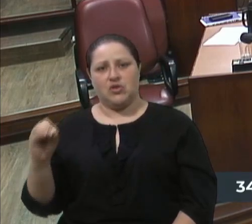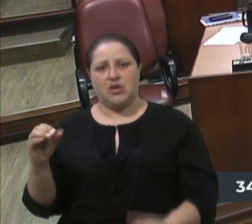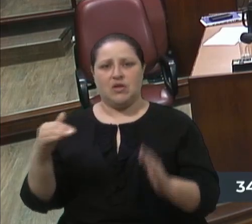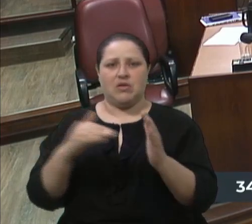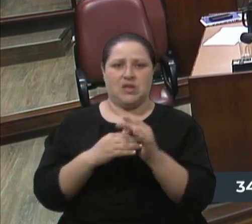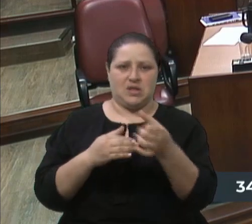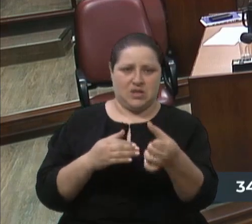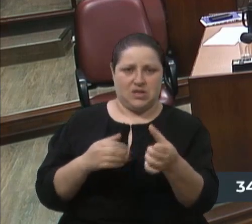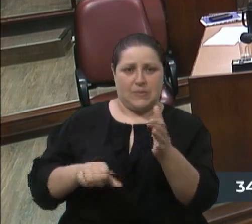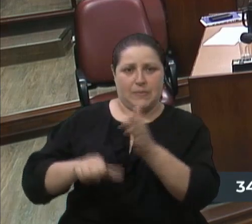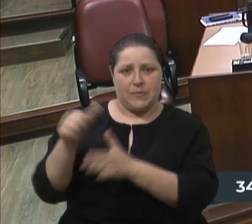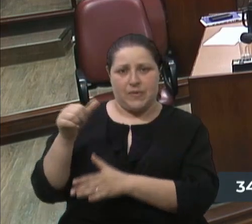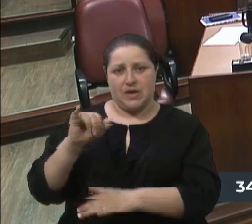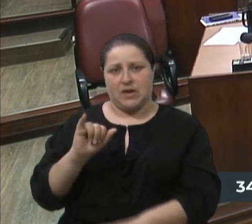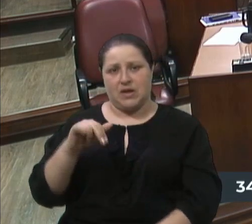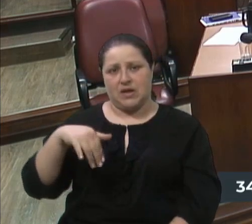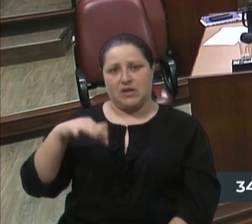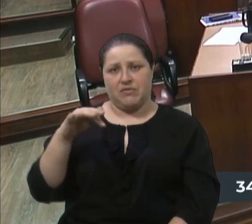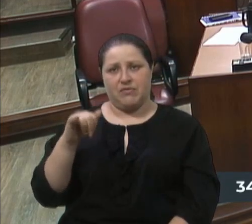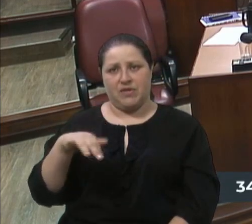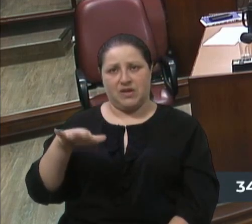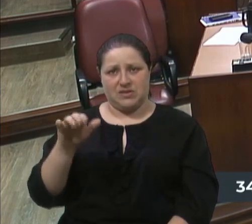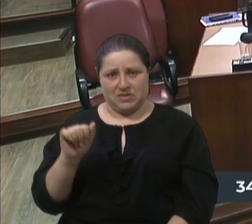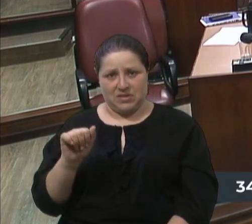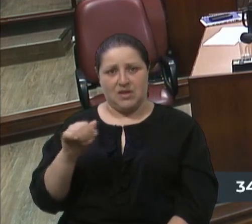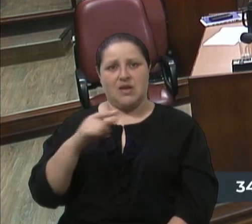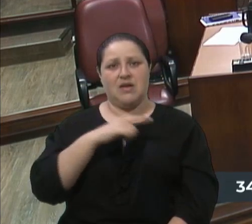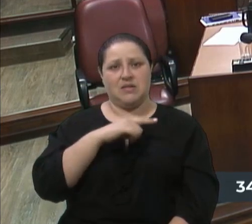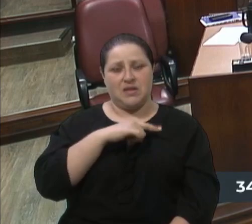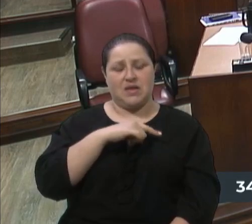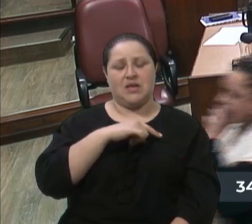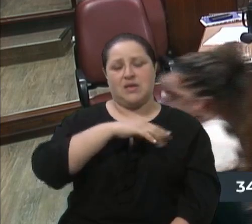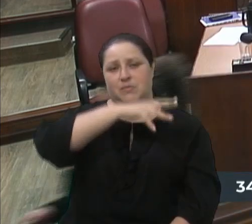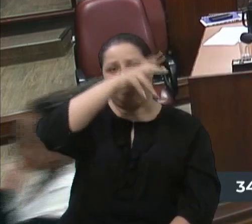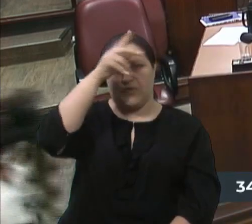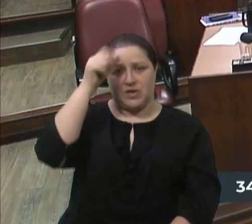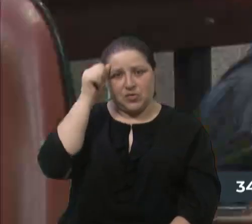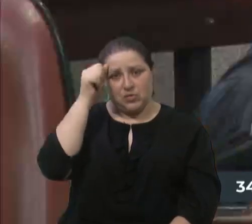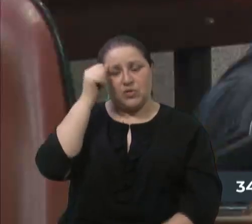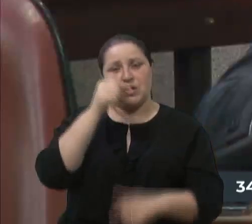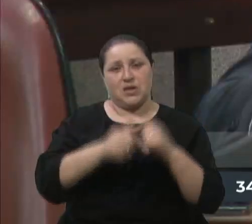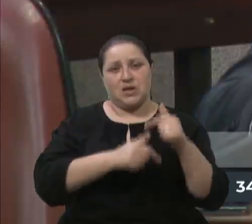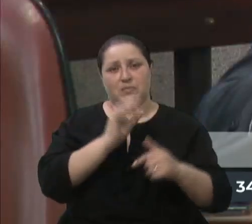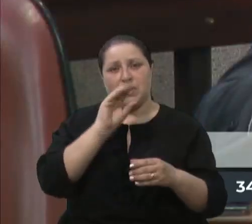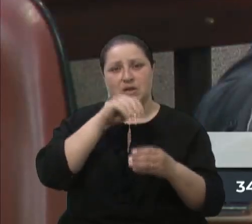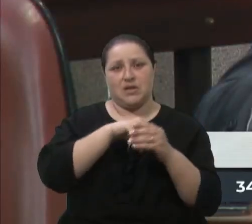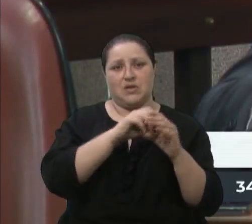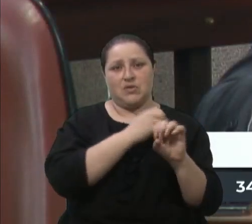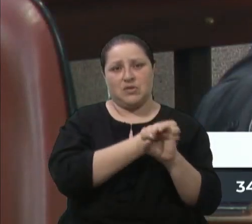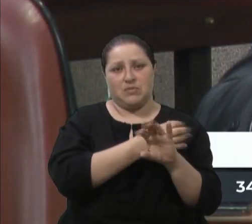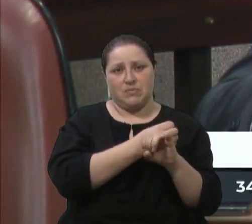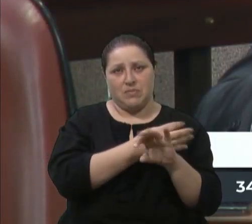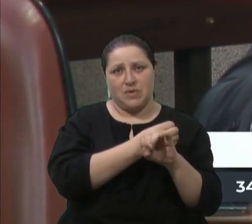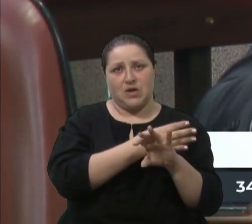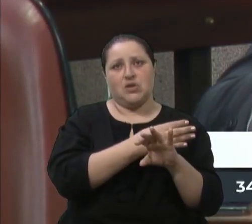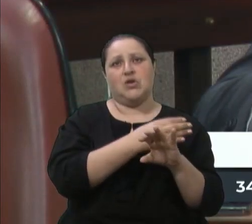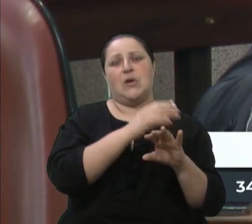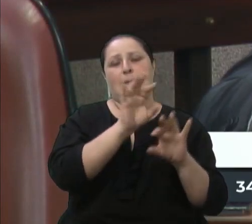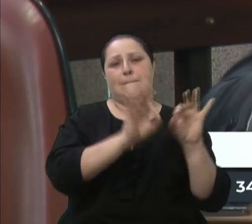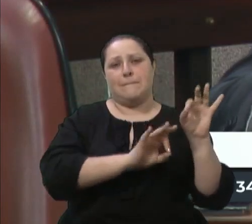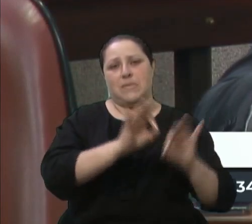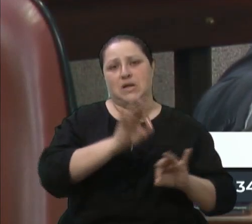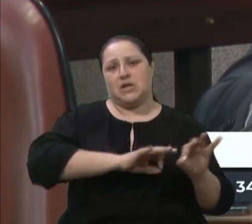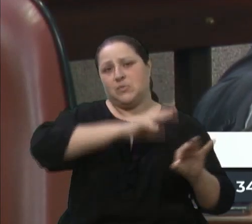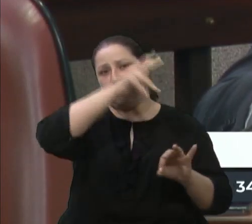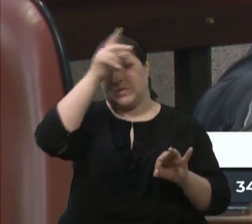está trabalhando através da SMED no PMPI, que é o Plano Municipal da Primeira Infância, por uma comissão intersetorial. E dizer